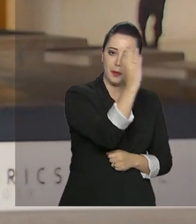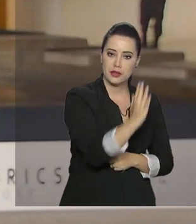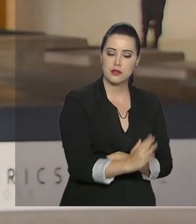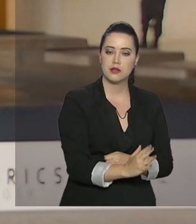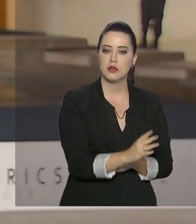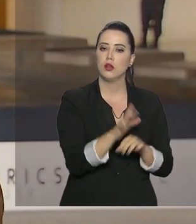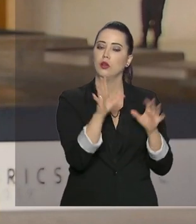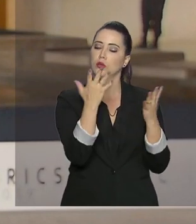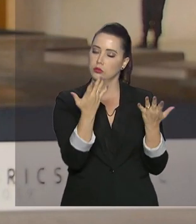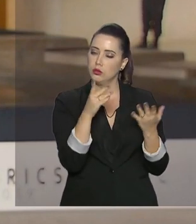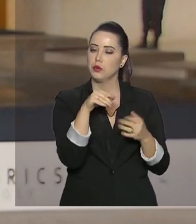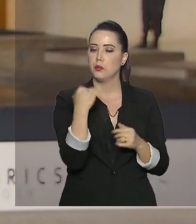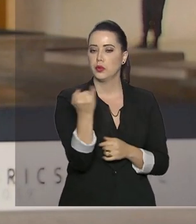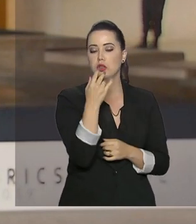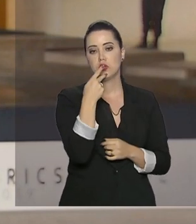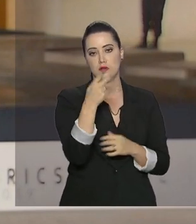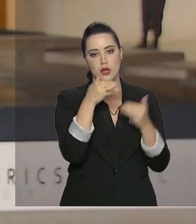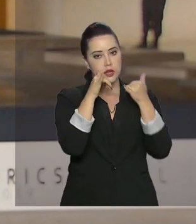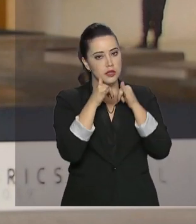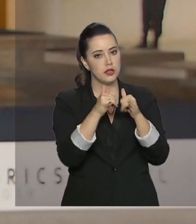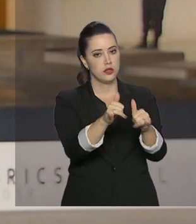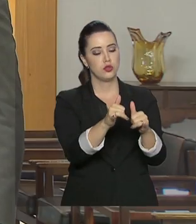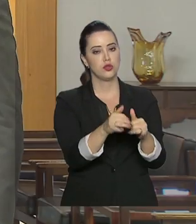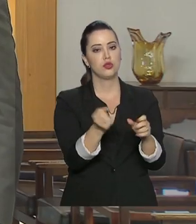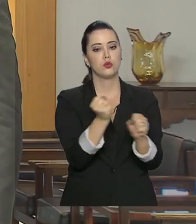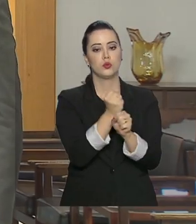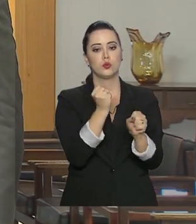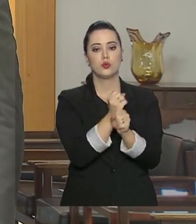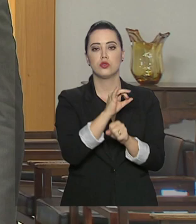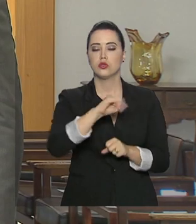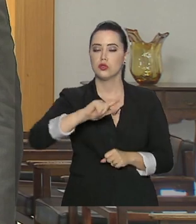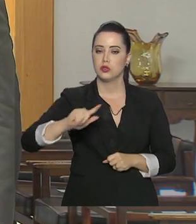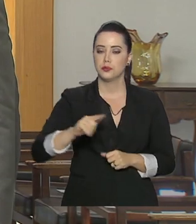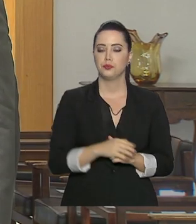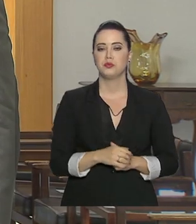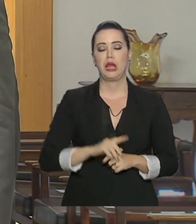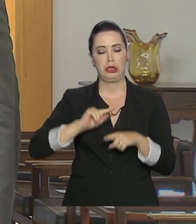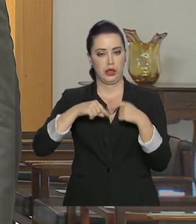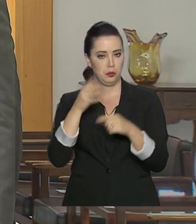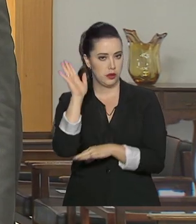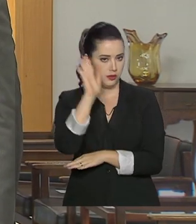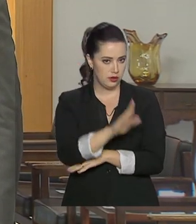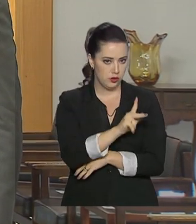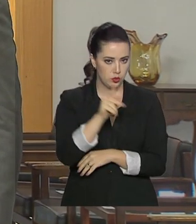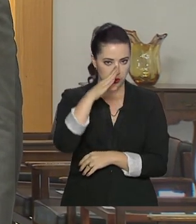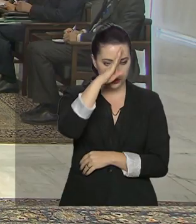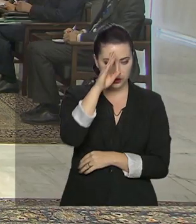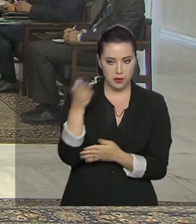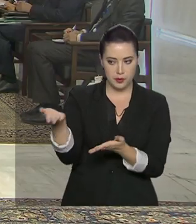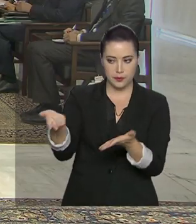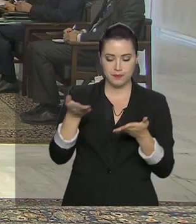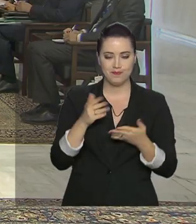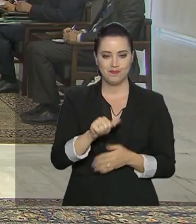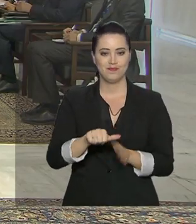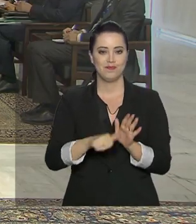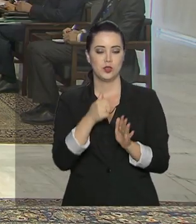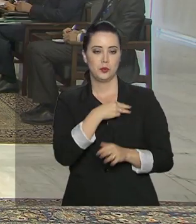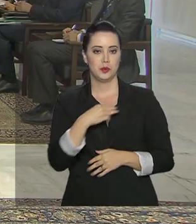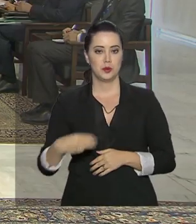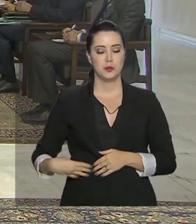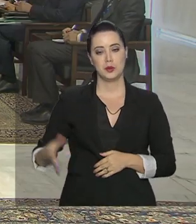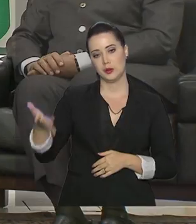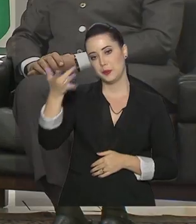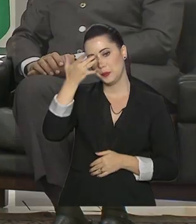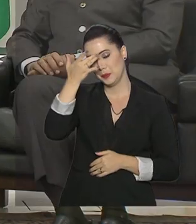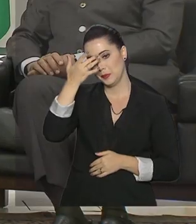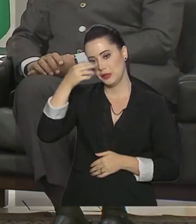para as áreas de energia e infraestrutura à tarde foi a vez do presidente funcionário receber o primeiro-ministro indiano